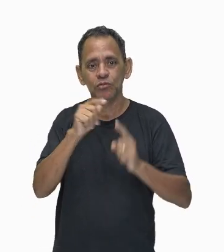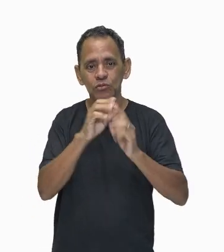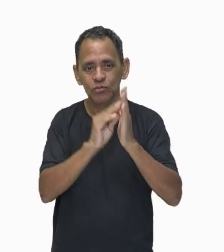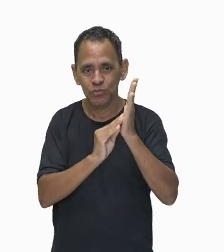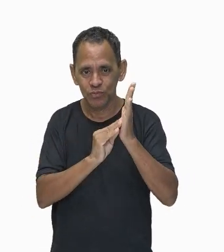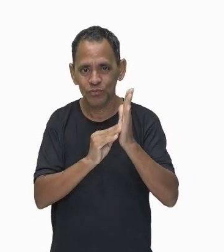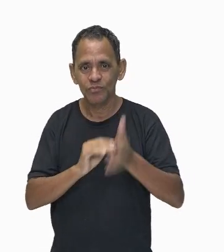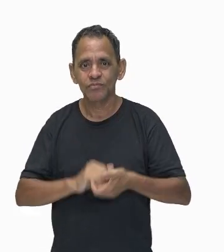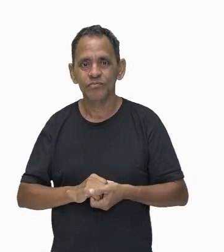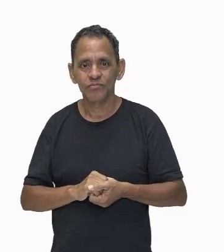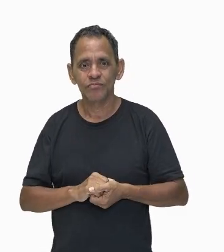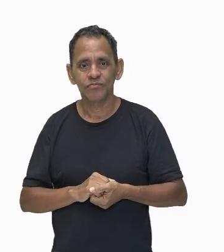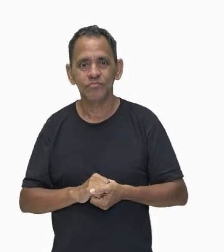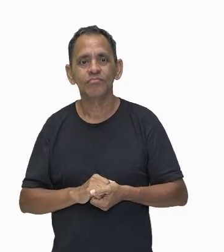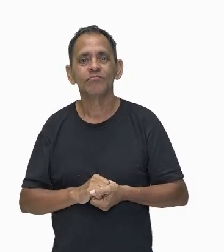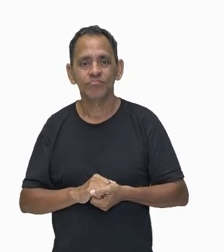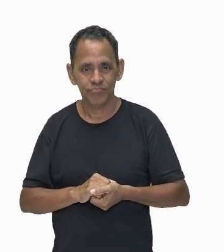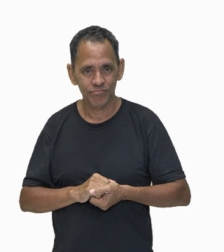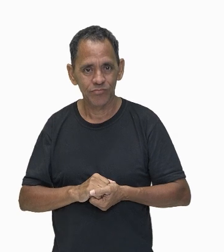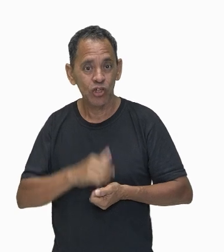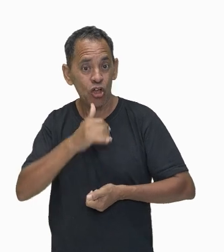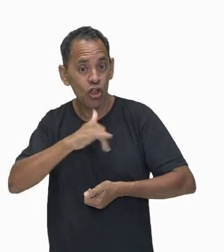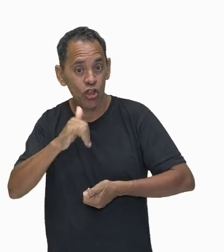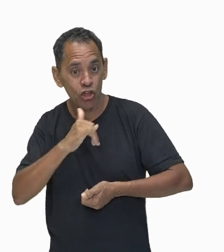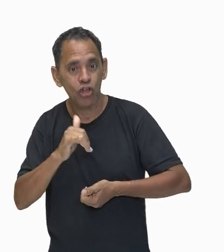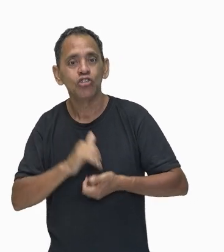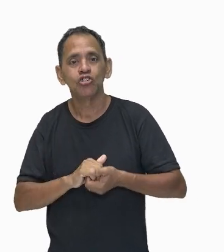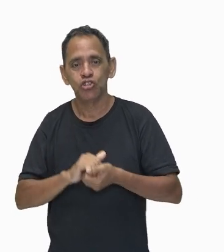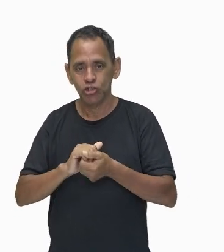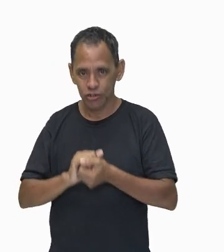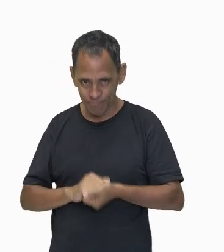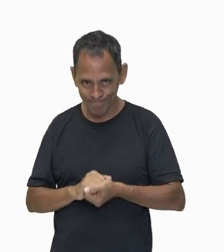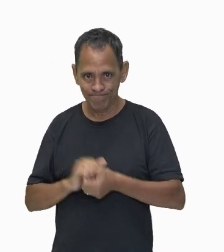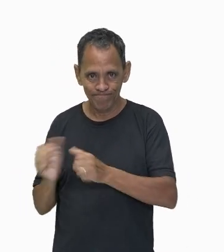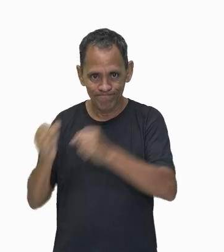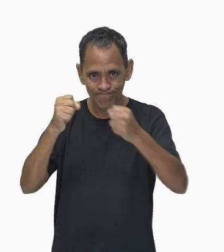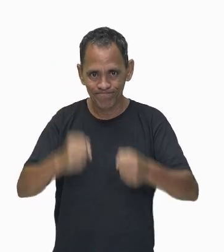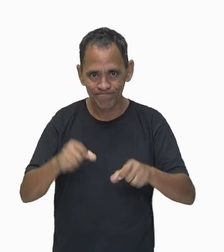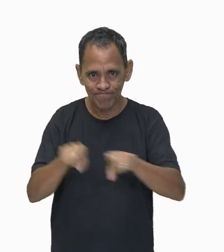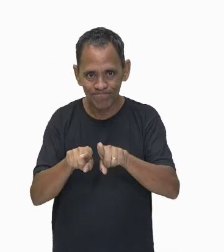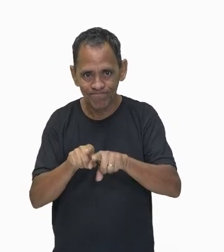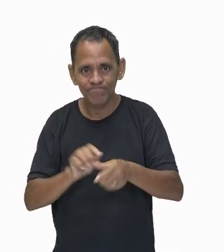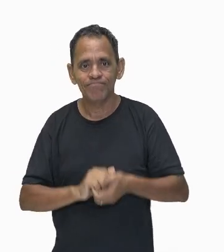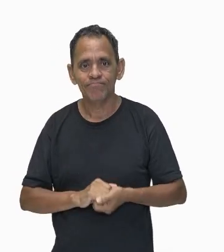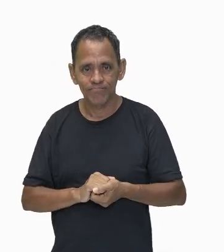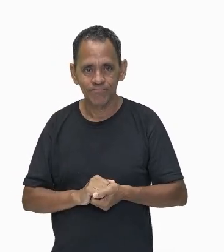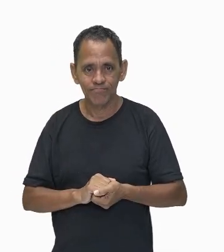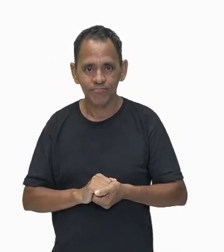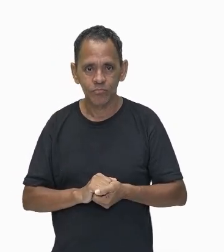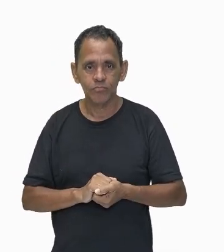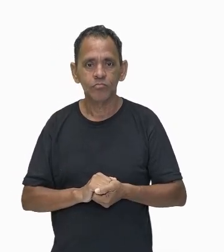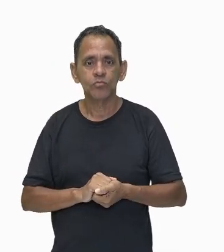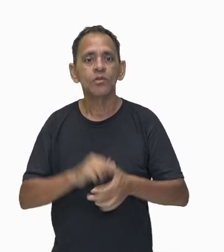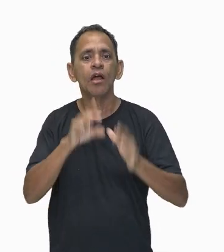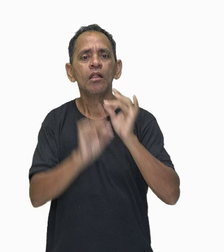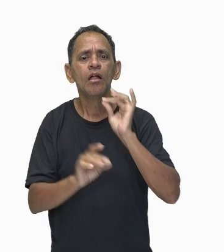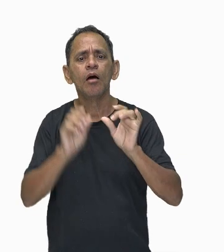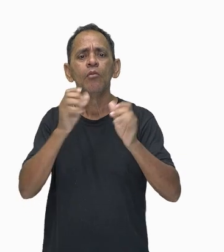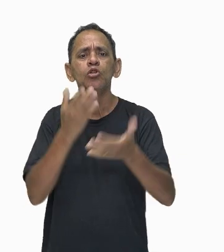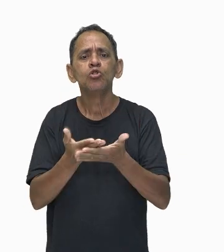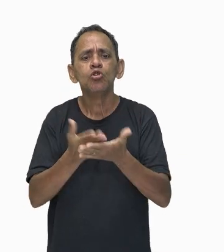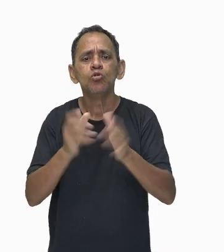de conhecimento trabalho e potência. No detalhamento, nós